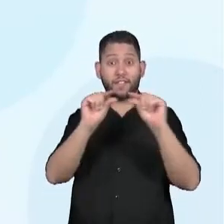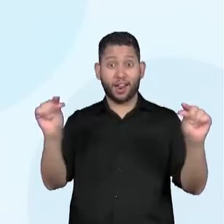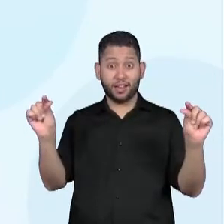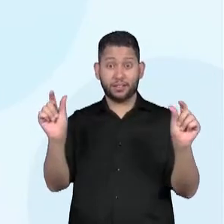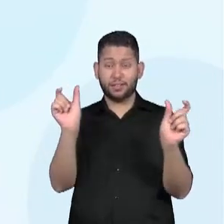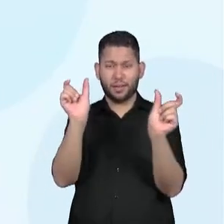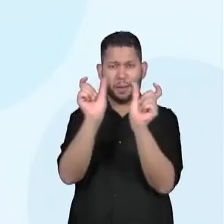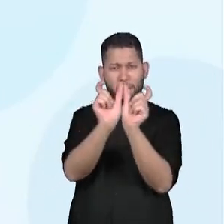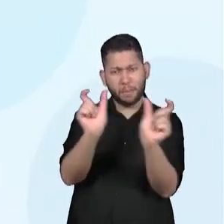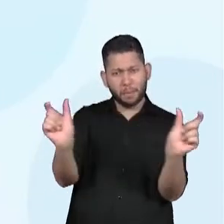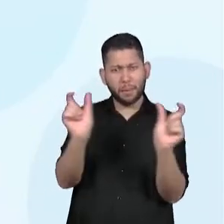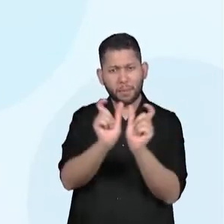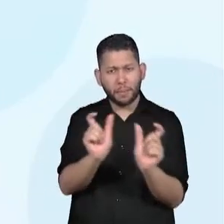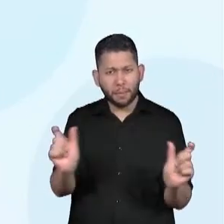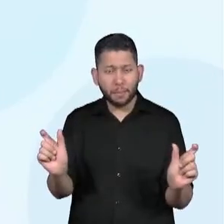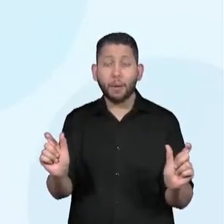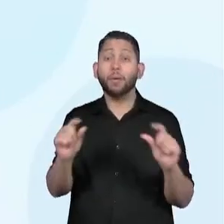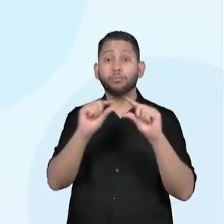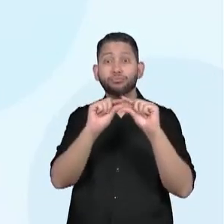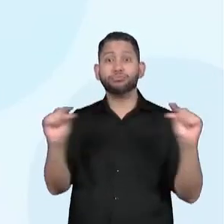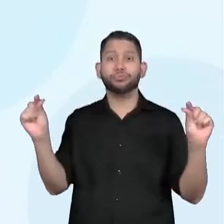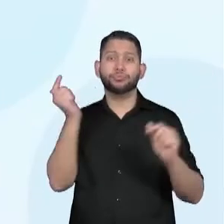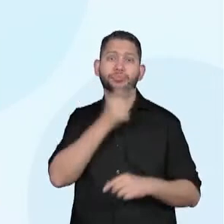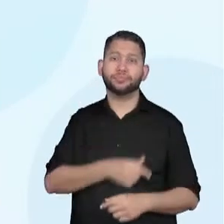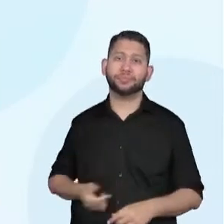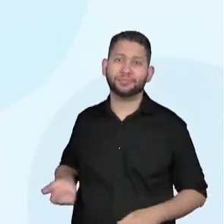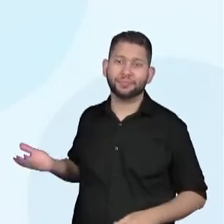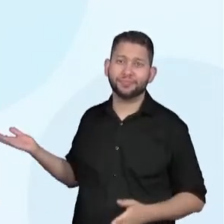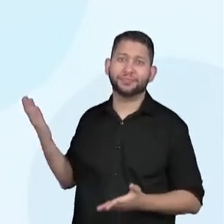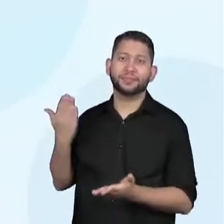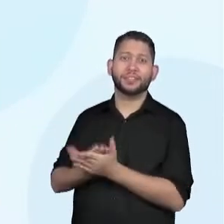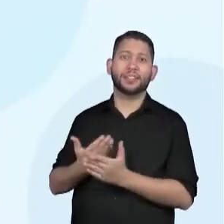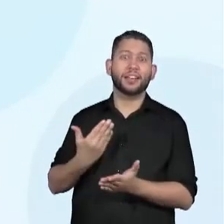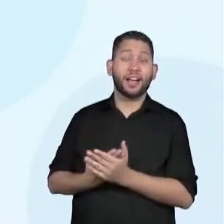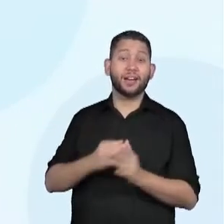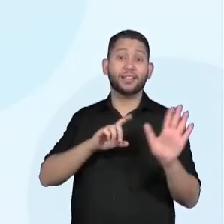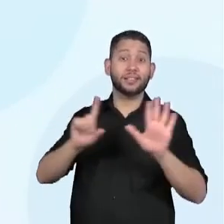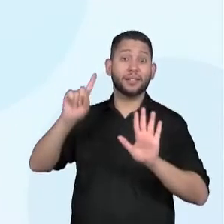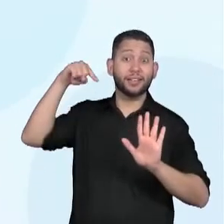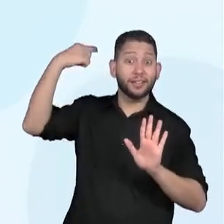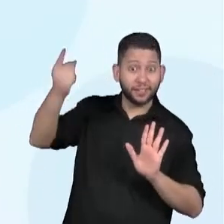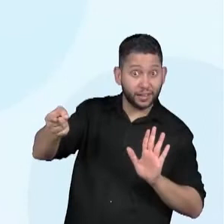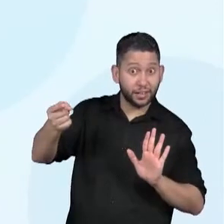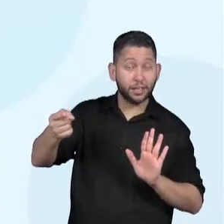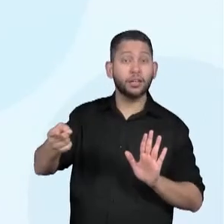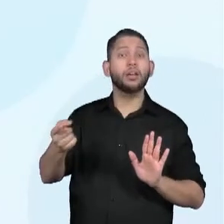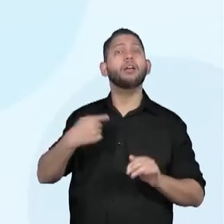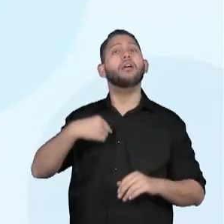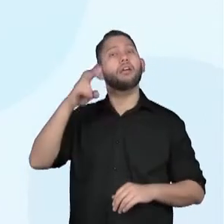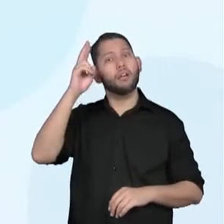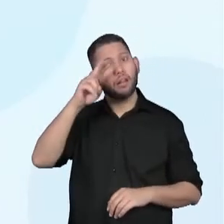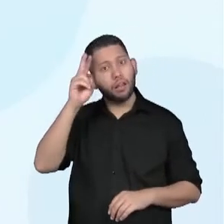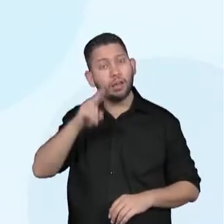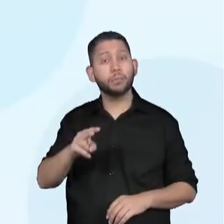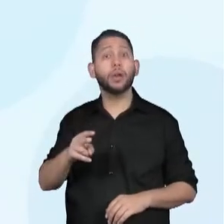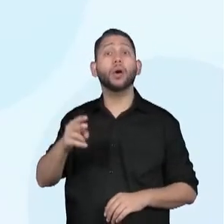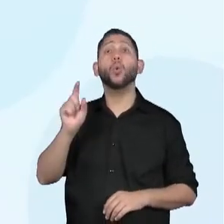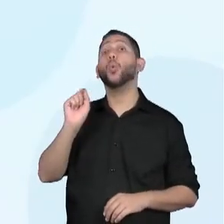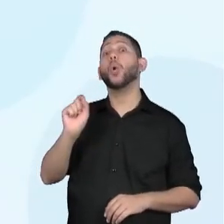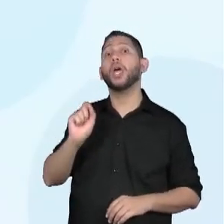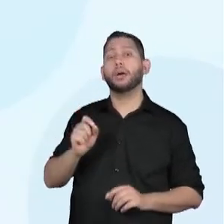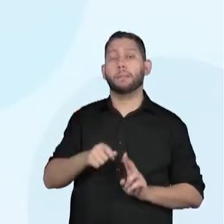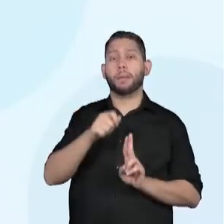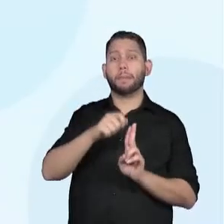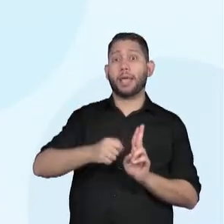organizar palavras para formar sentenças. Na nossa próxima aula da semana que vem, teremos uma review of our second term. Vai ser uma